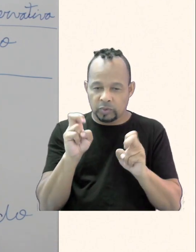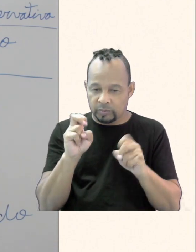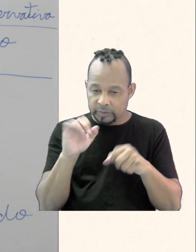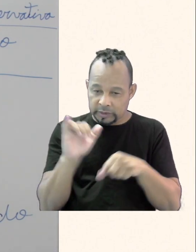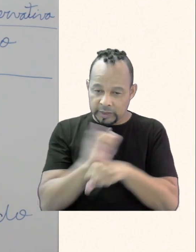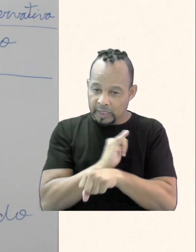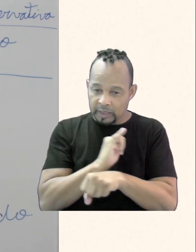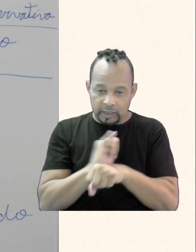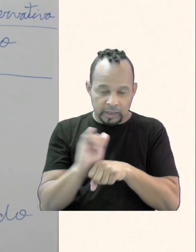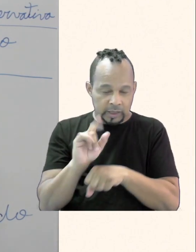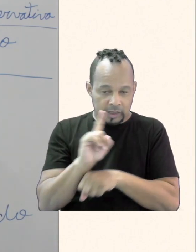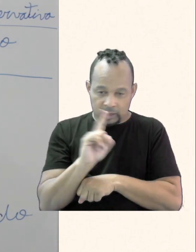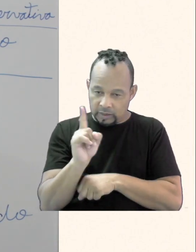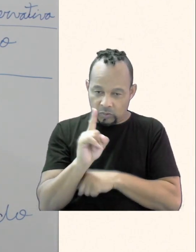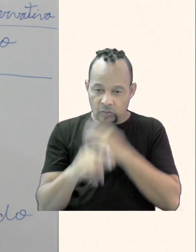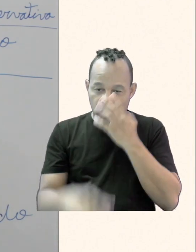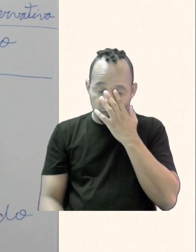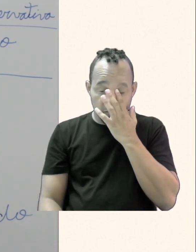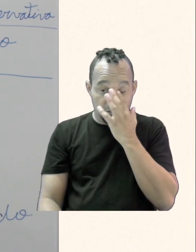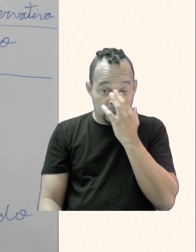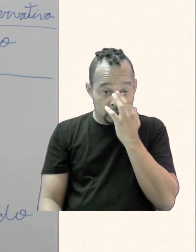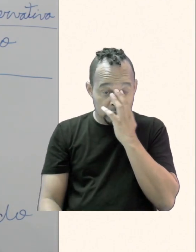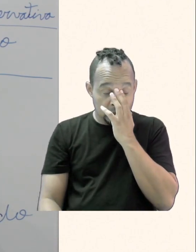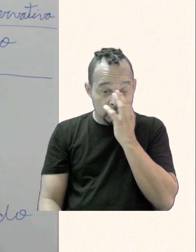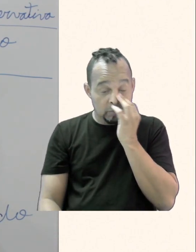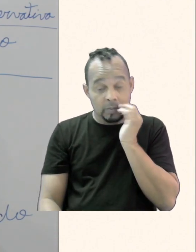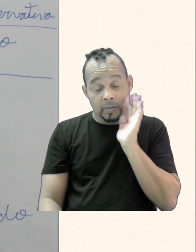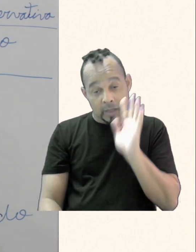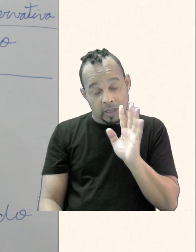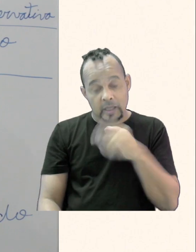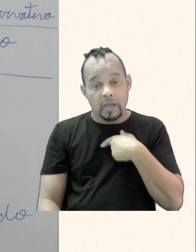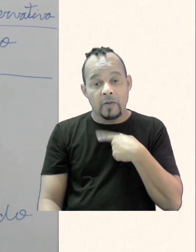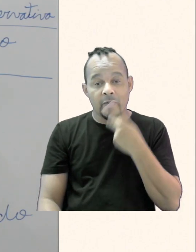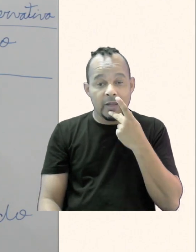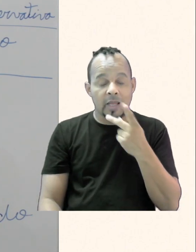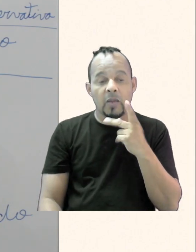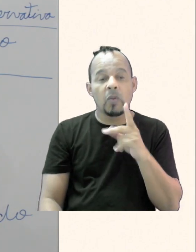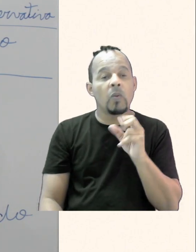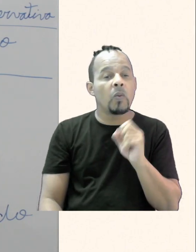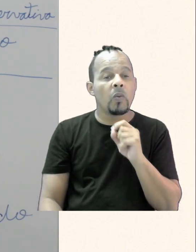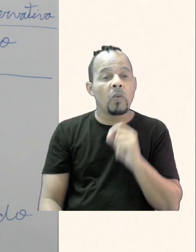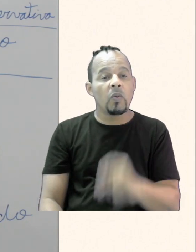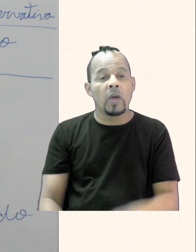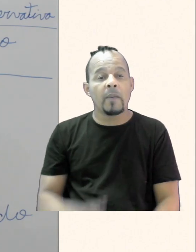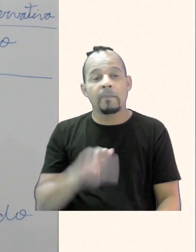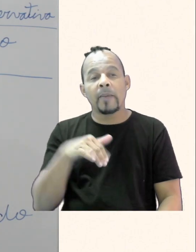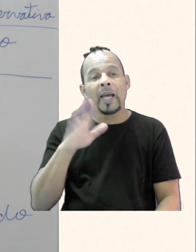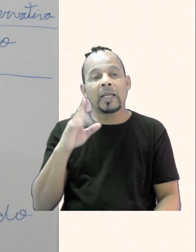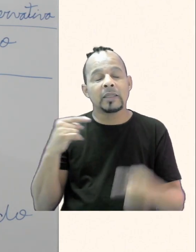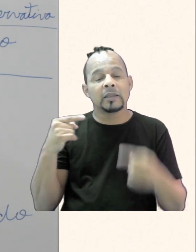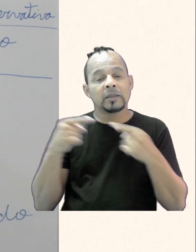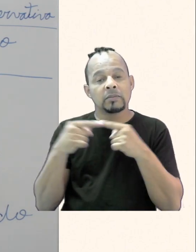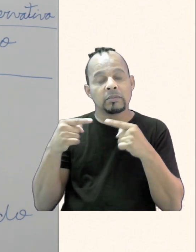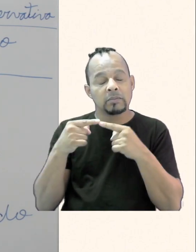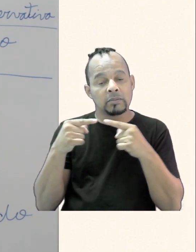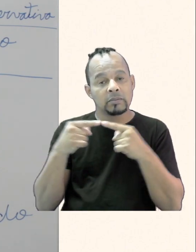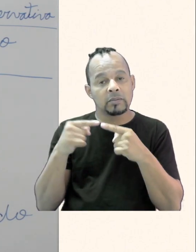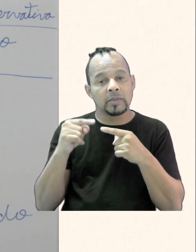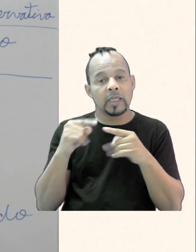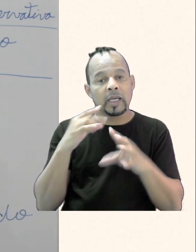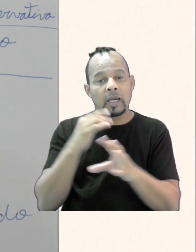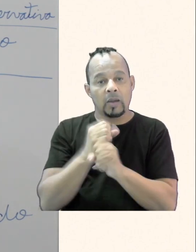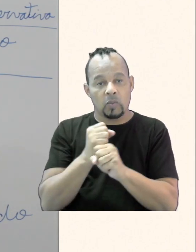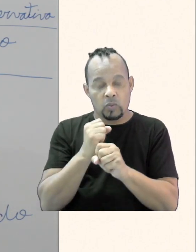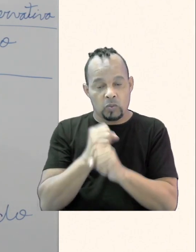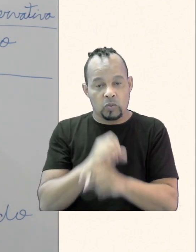como eu disse, isso está mais inerente ao cálculo. Bacana, pessoal? Bom, deixa eu fazer